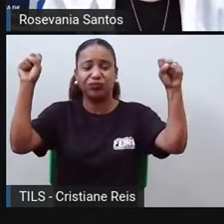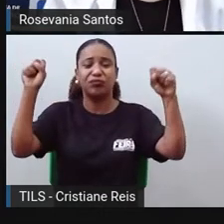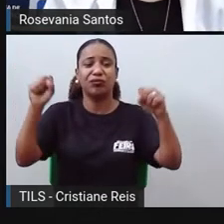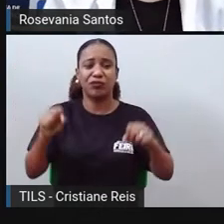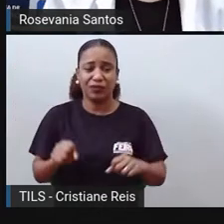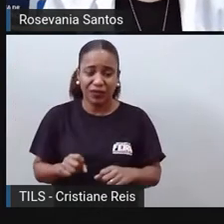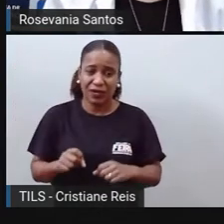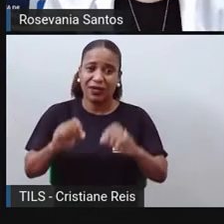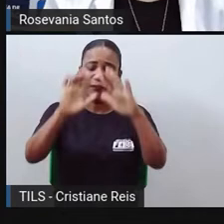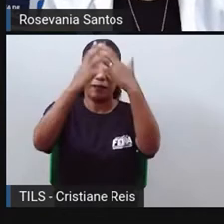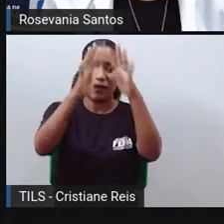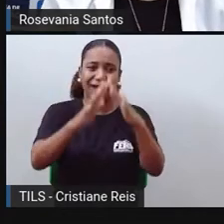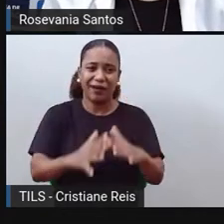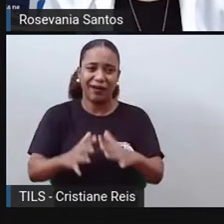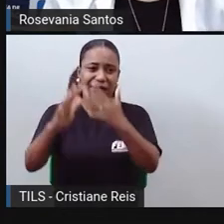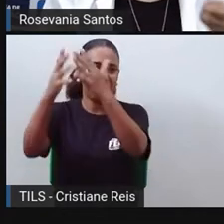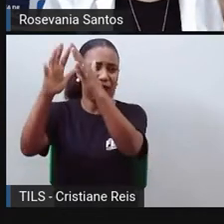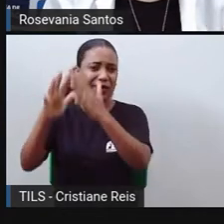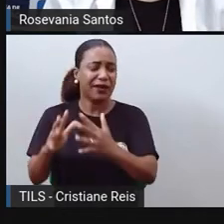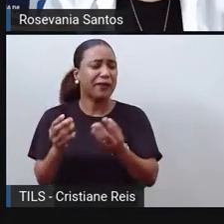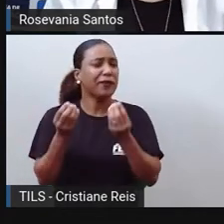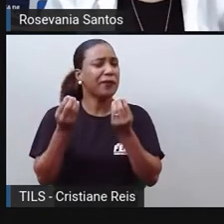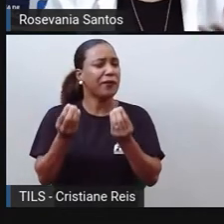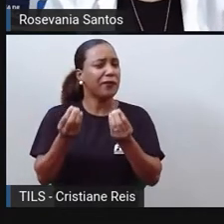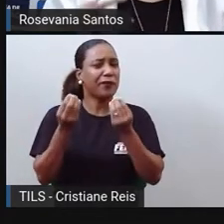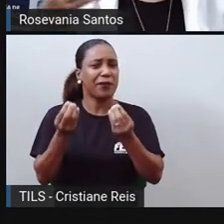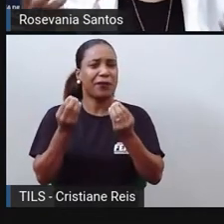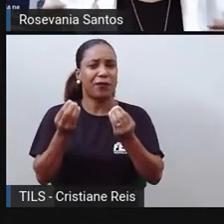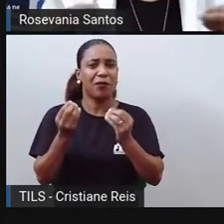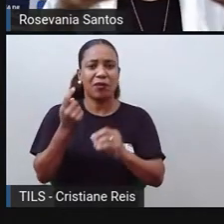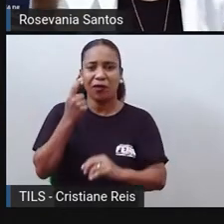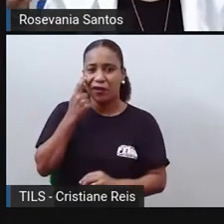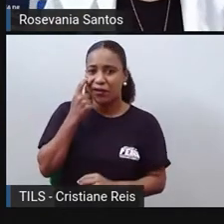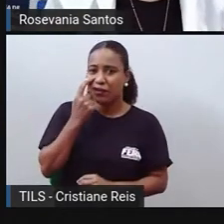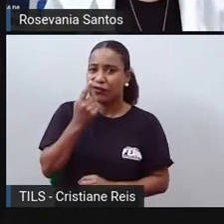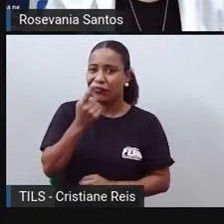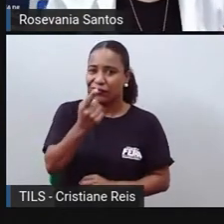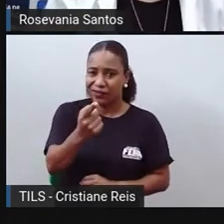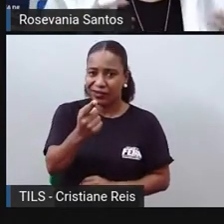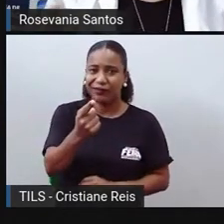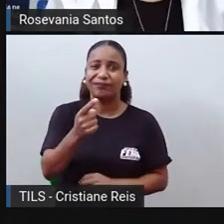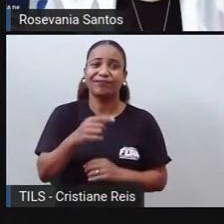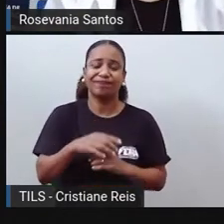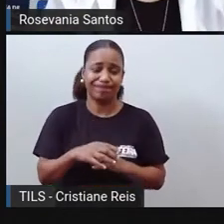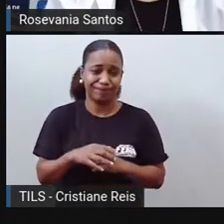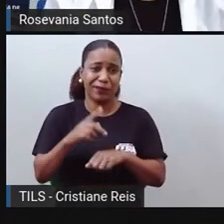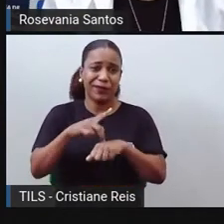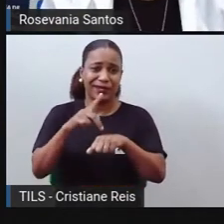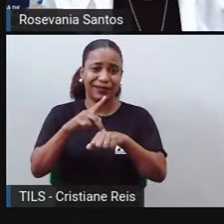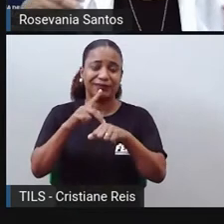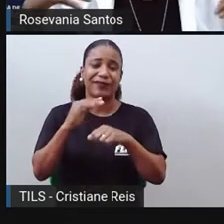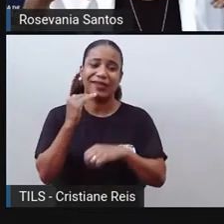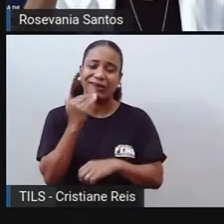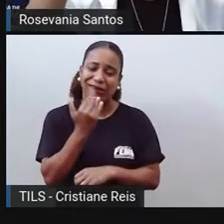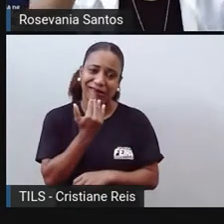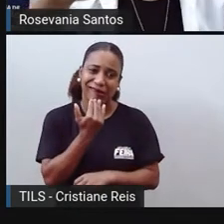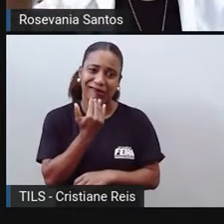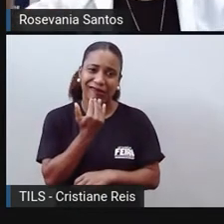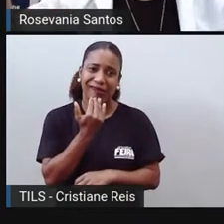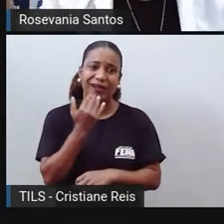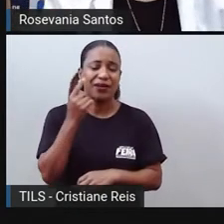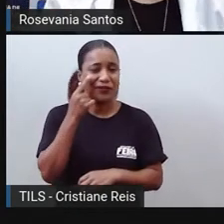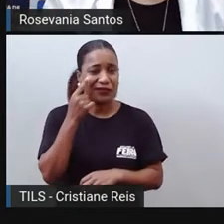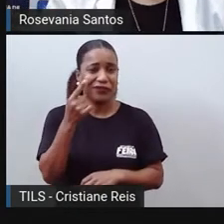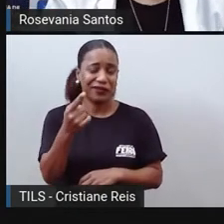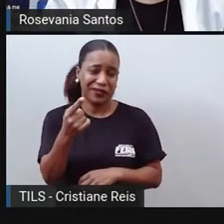que vocês, né, estão vendo, o detalhe, o carinho, né, de se fazer uma parede, um painel desse, e depois vem uma bomba e